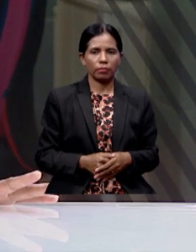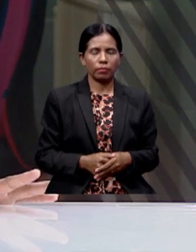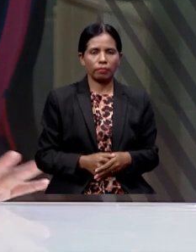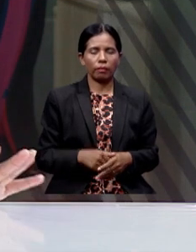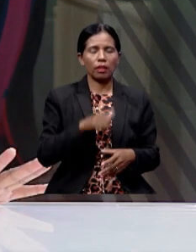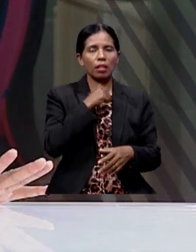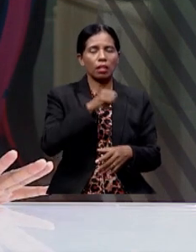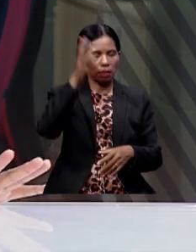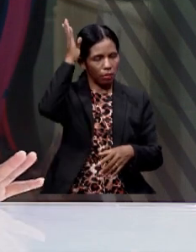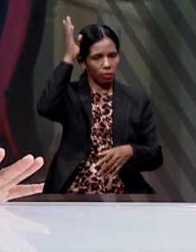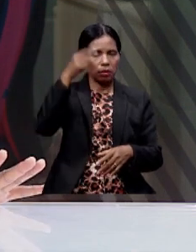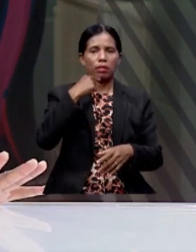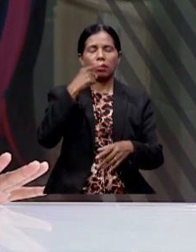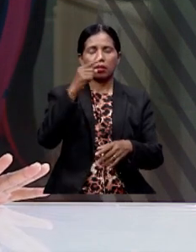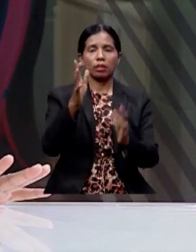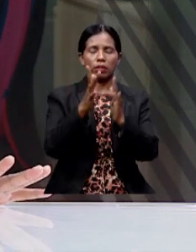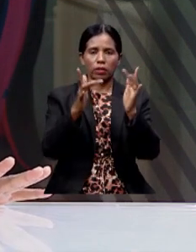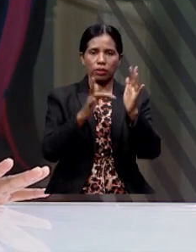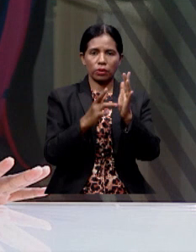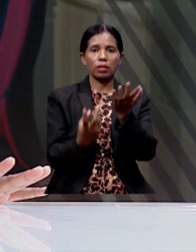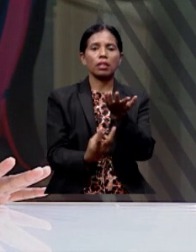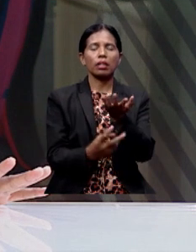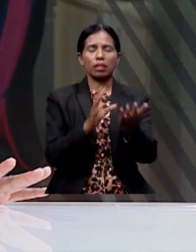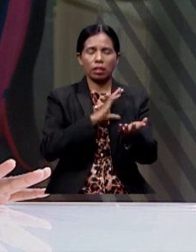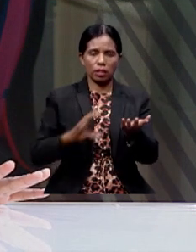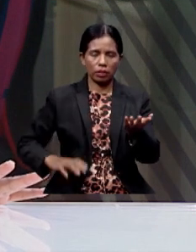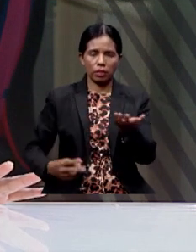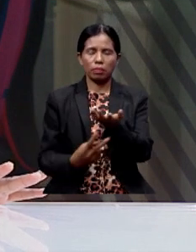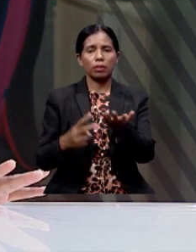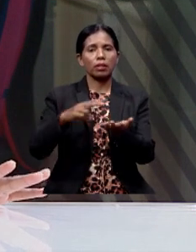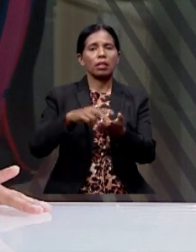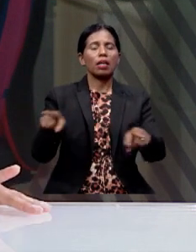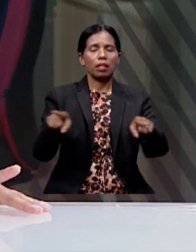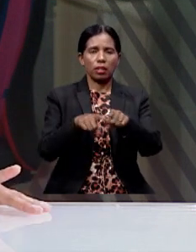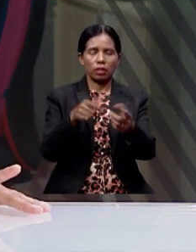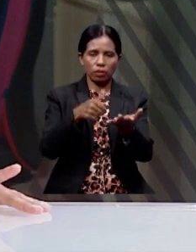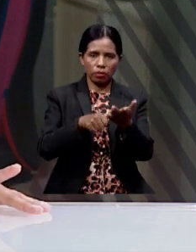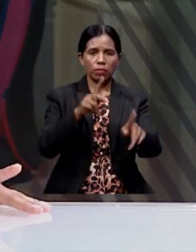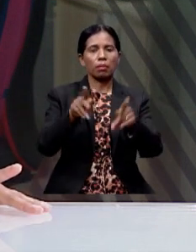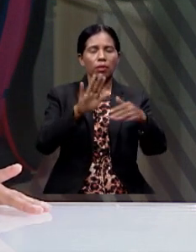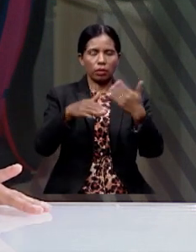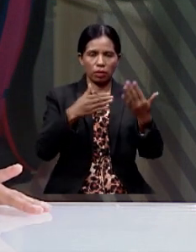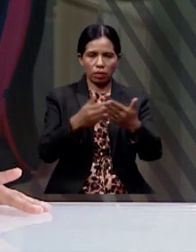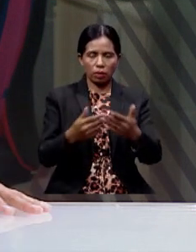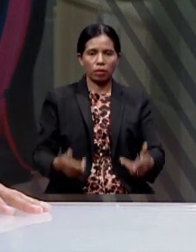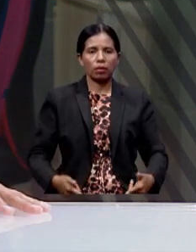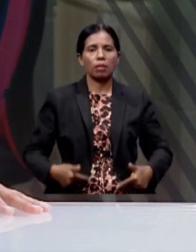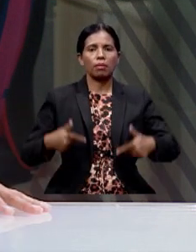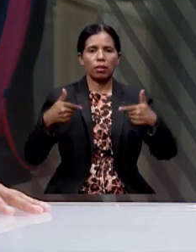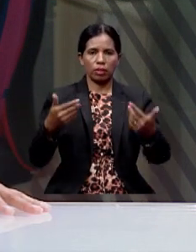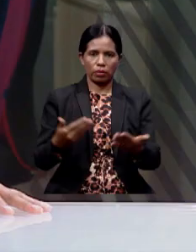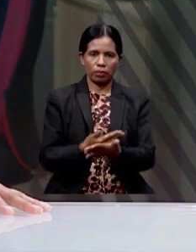Don Virgilio Cardial considera que Cristuri Murcia sanes an convite ida basarani hotu a tumores fom.